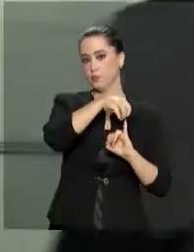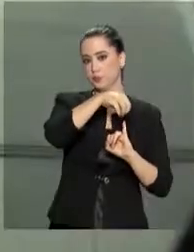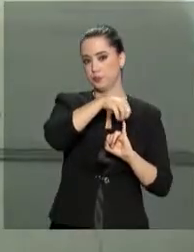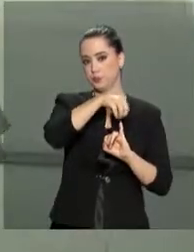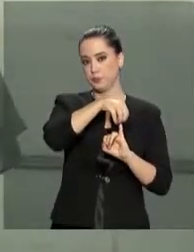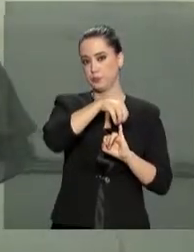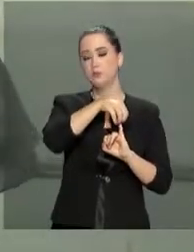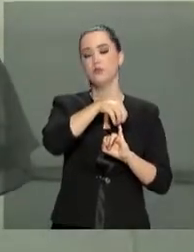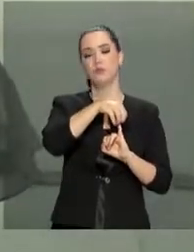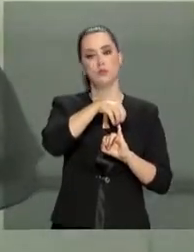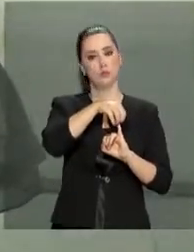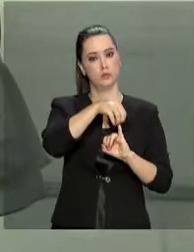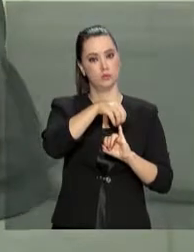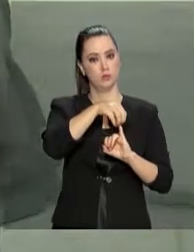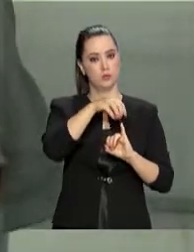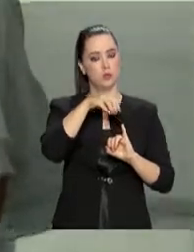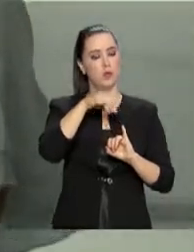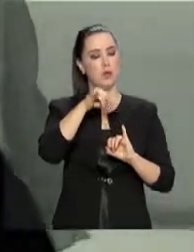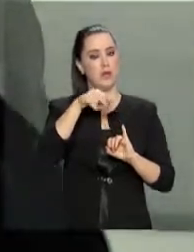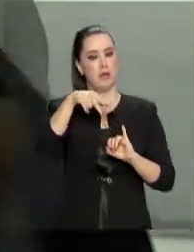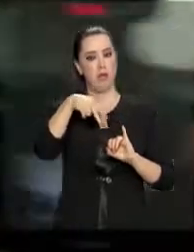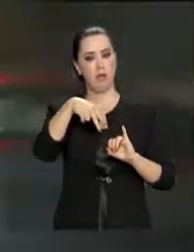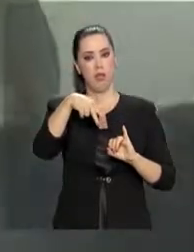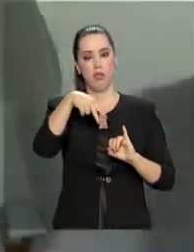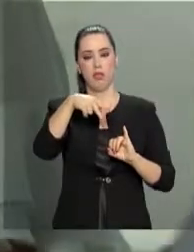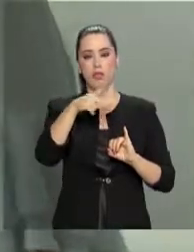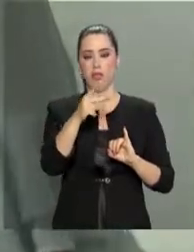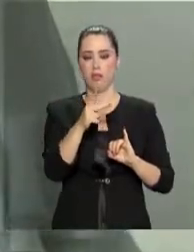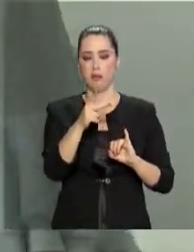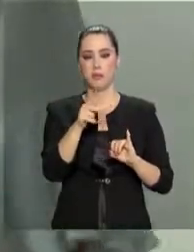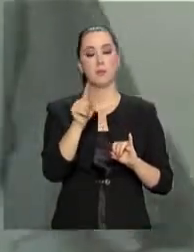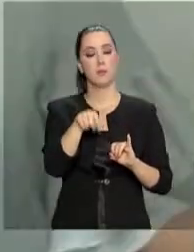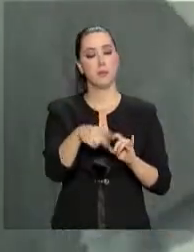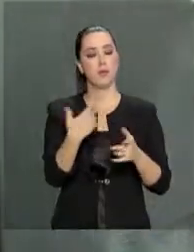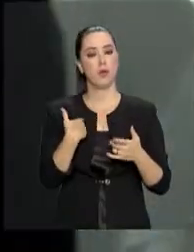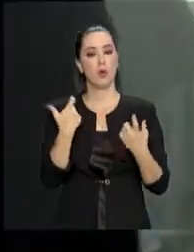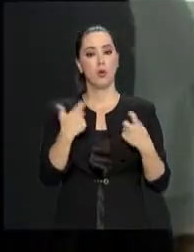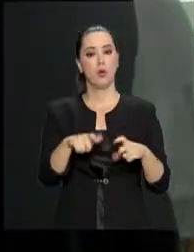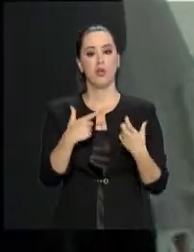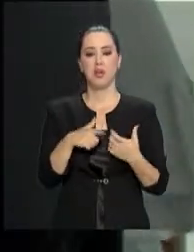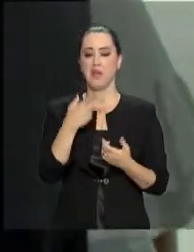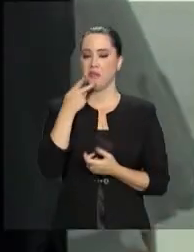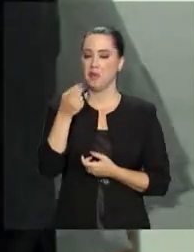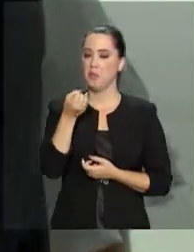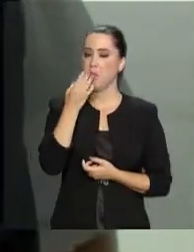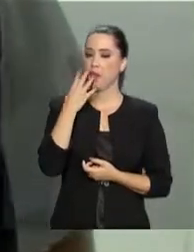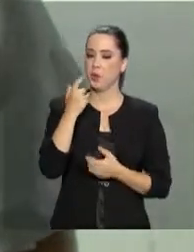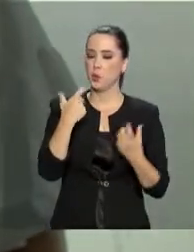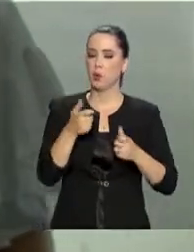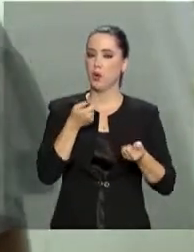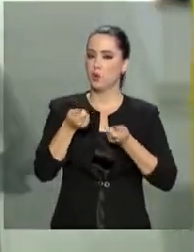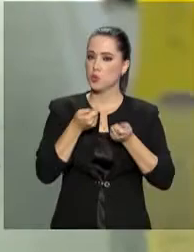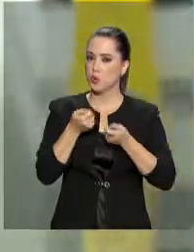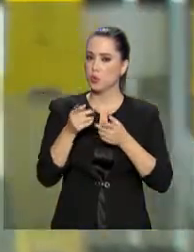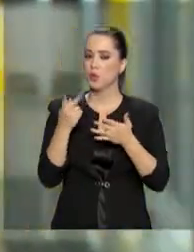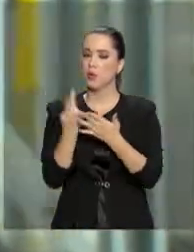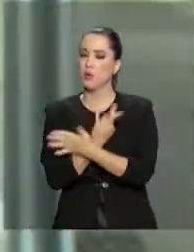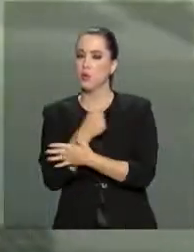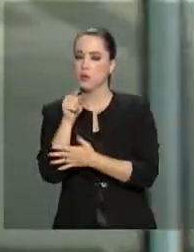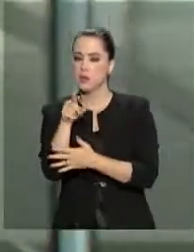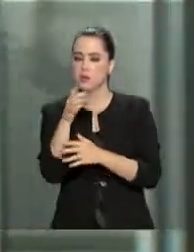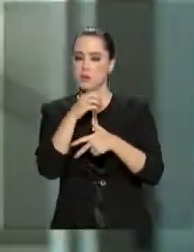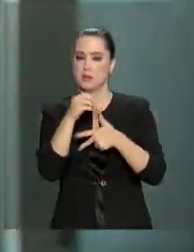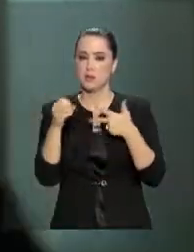Instituto Nacional de Estudos e Pesquisas Educacionais, Anísio Teixeira, onde elogiou a estrutura criada para a realização do